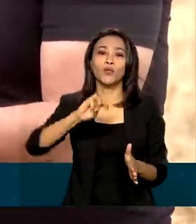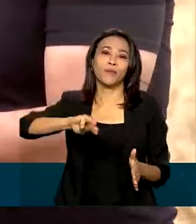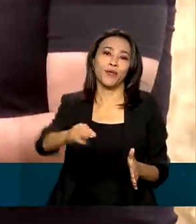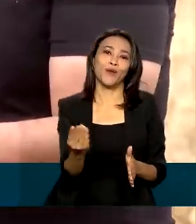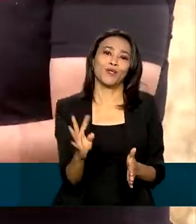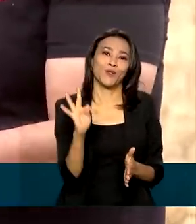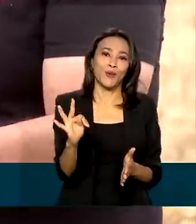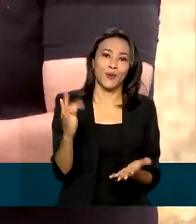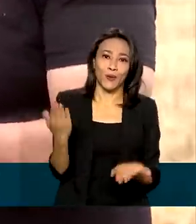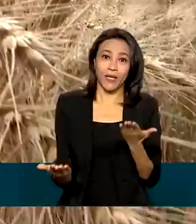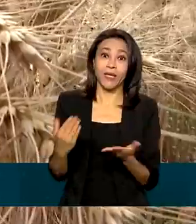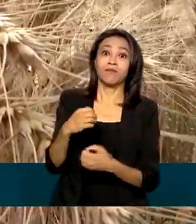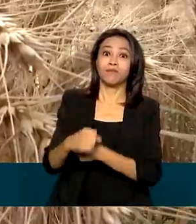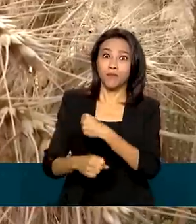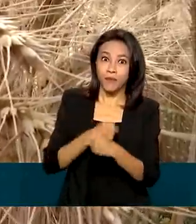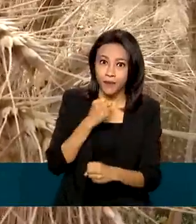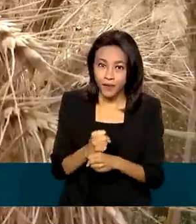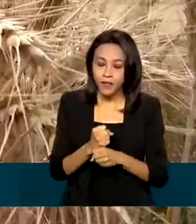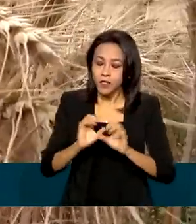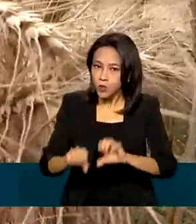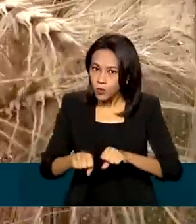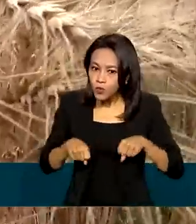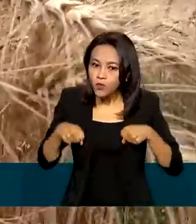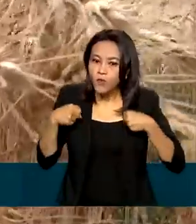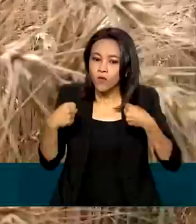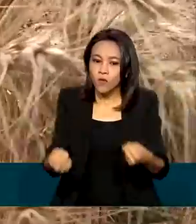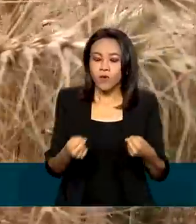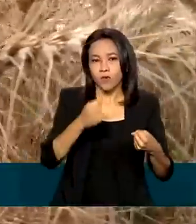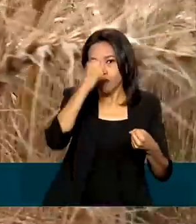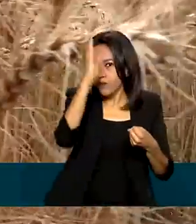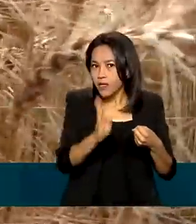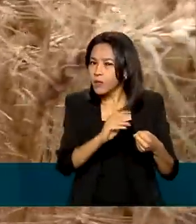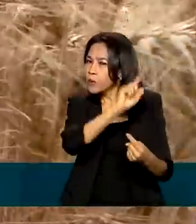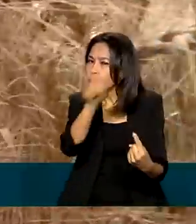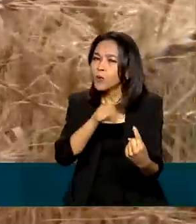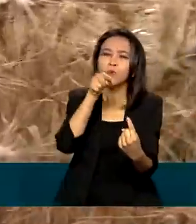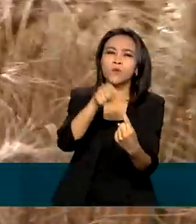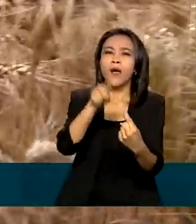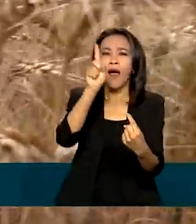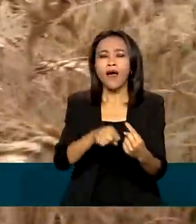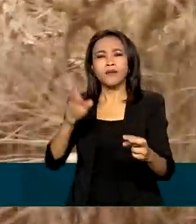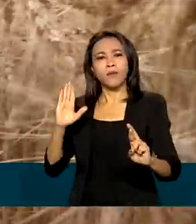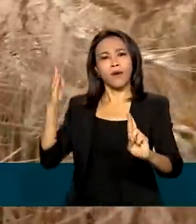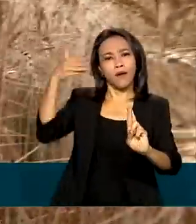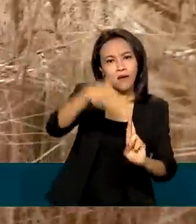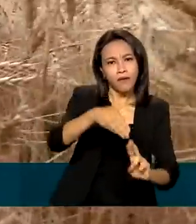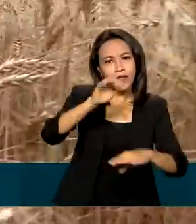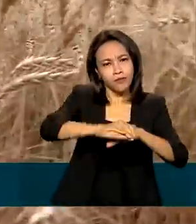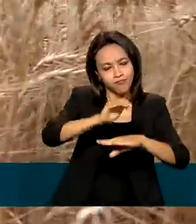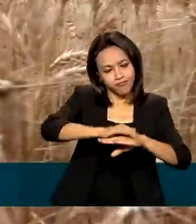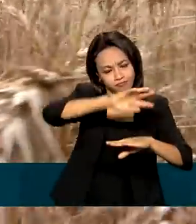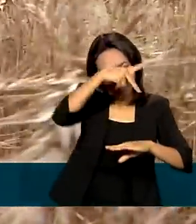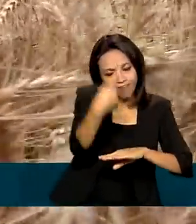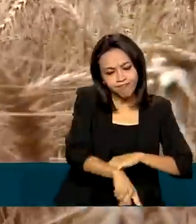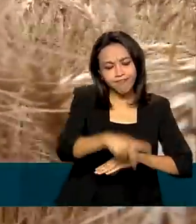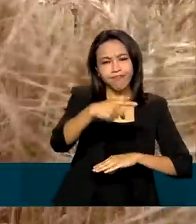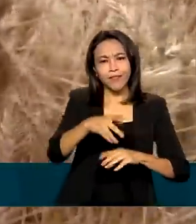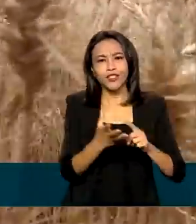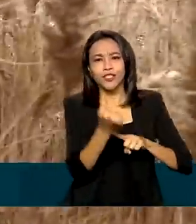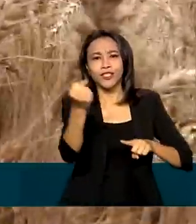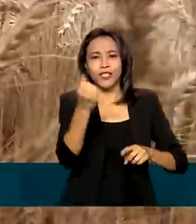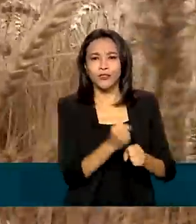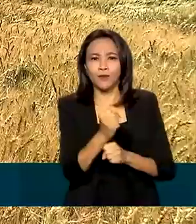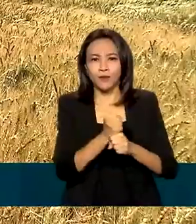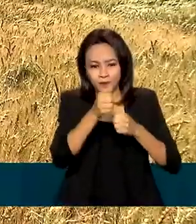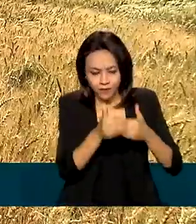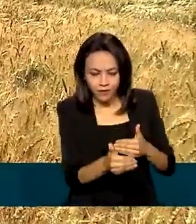de toneladas ao ano e o esforço do Brasil é para se tornar autossuficiente em trigo nos próximos